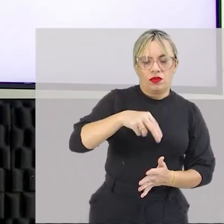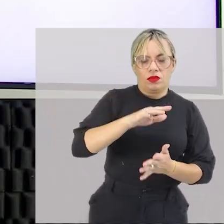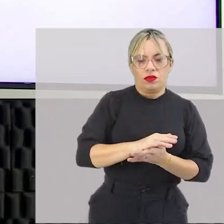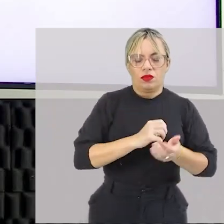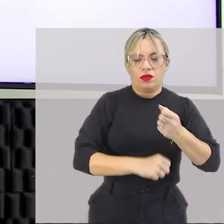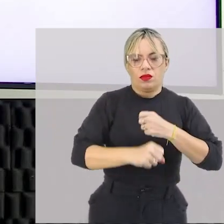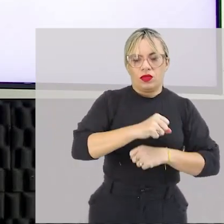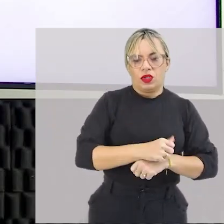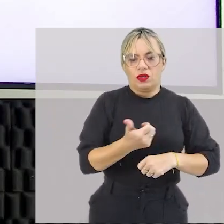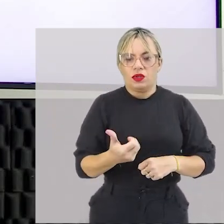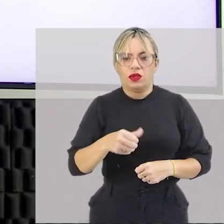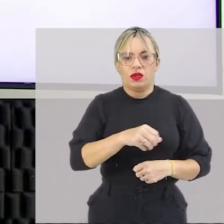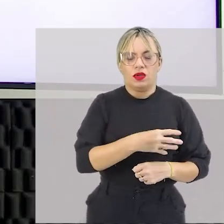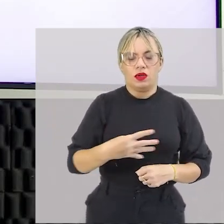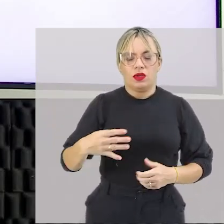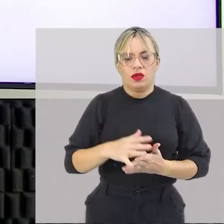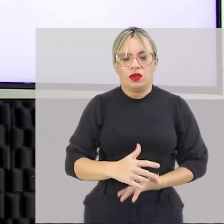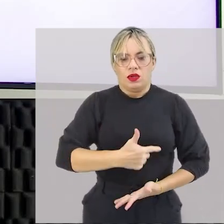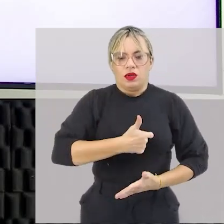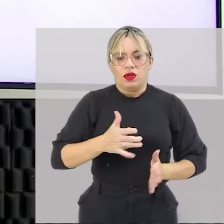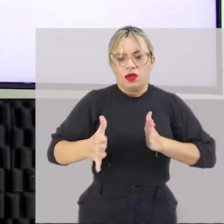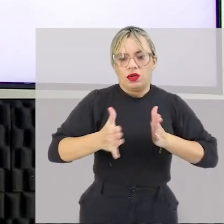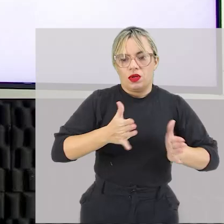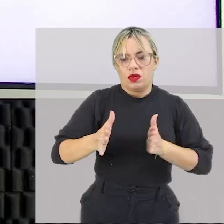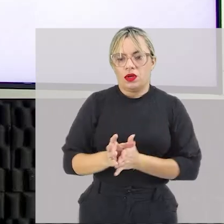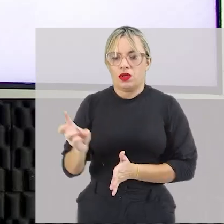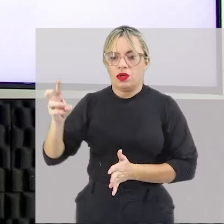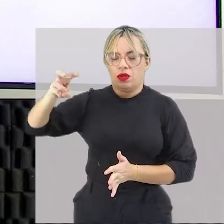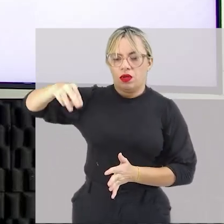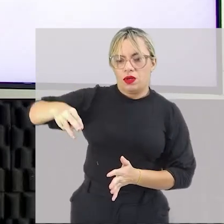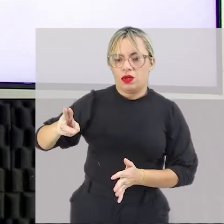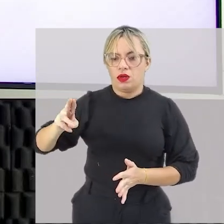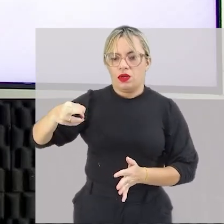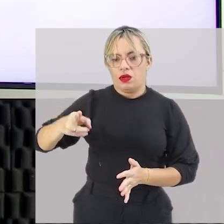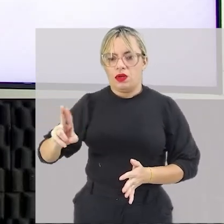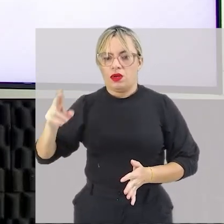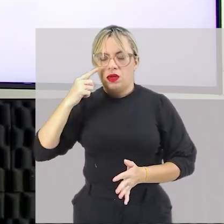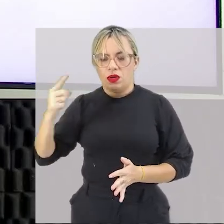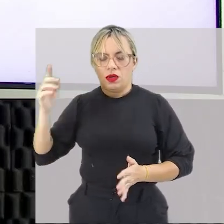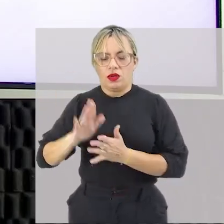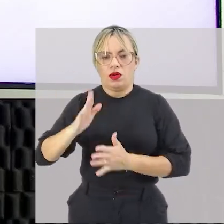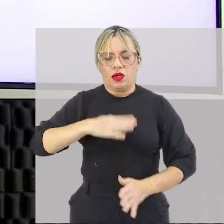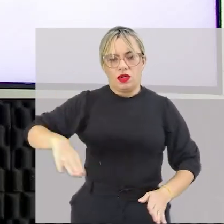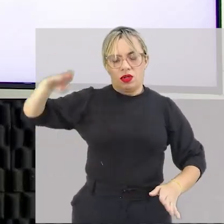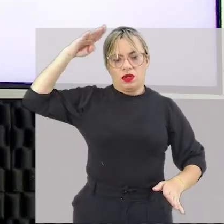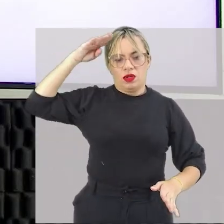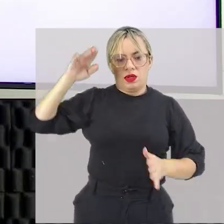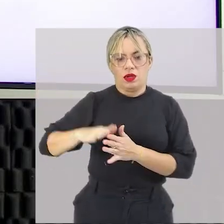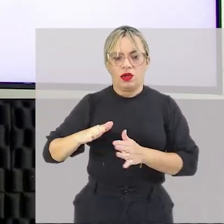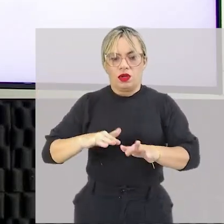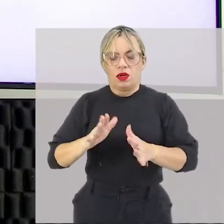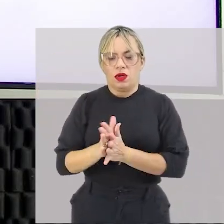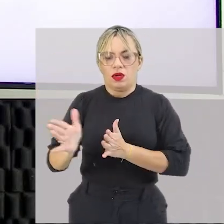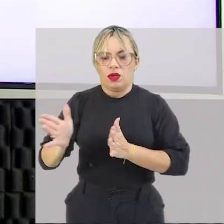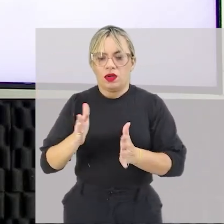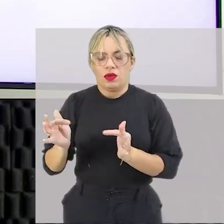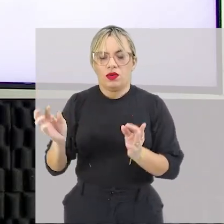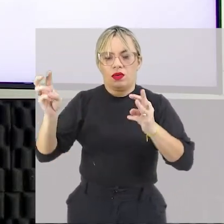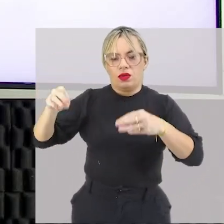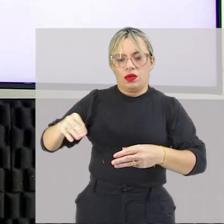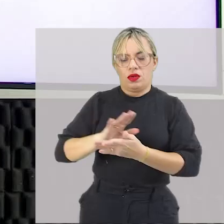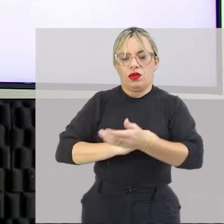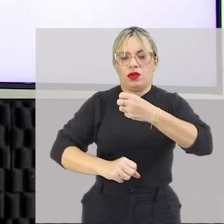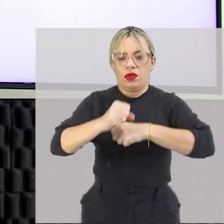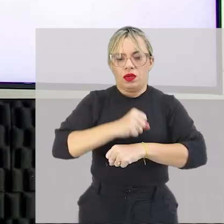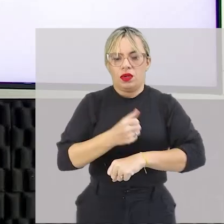governo Vargas, né? E o MNU em 78, ali no período do regime militar, já na reta final